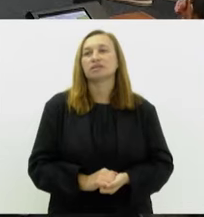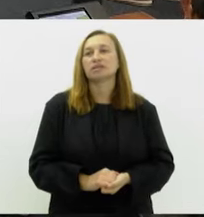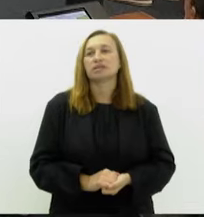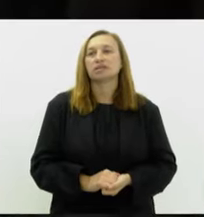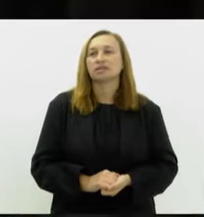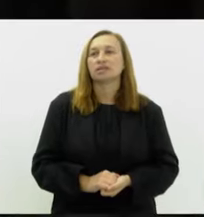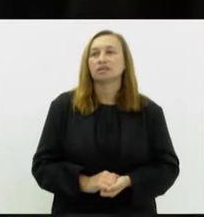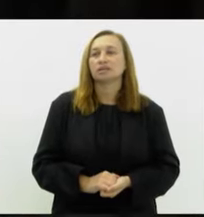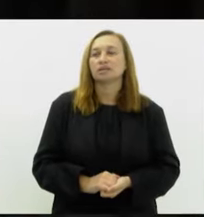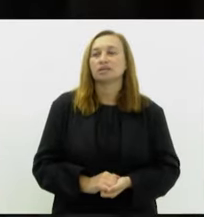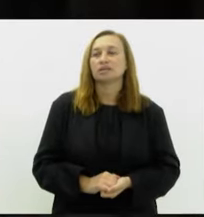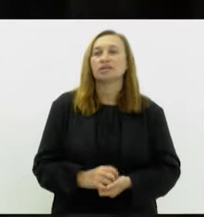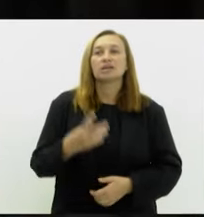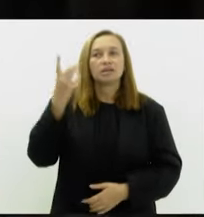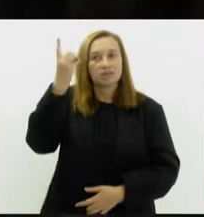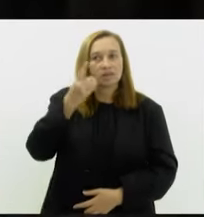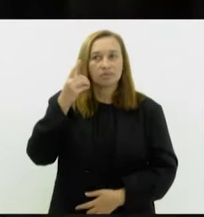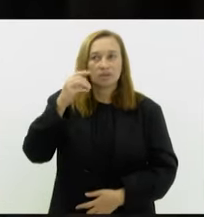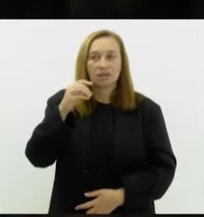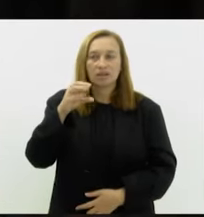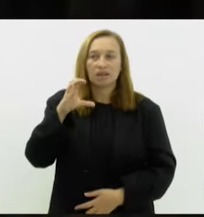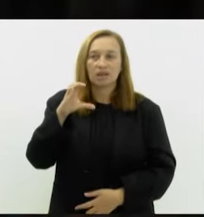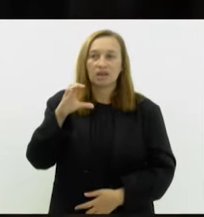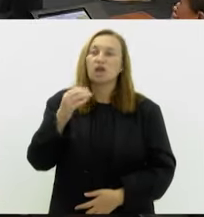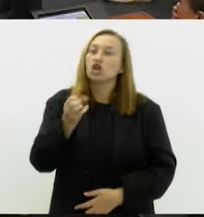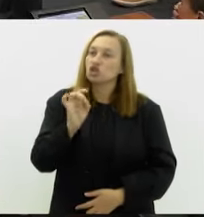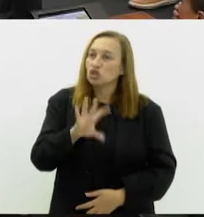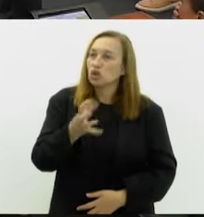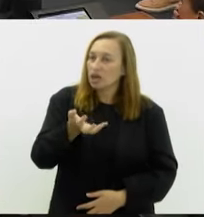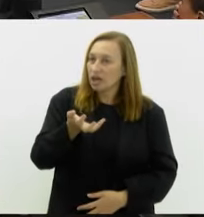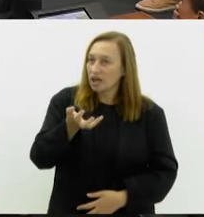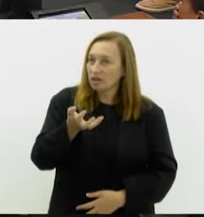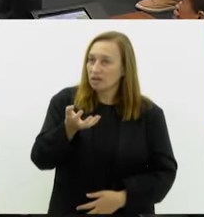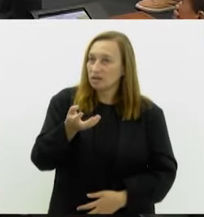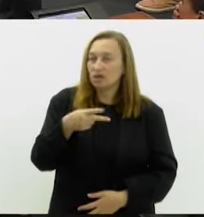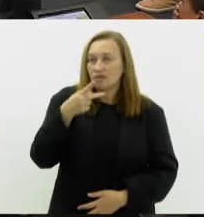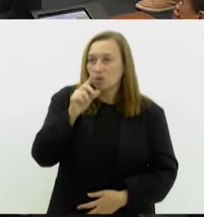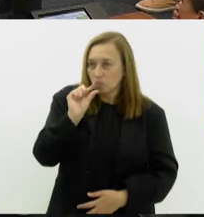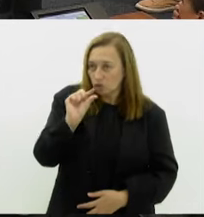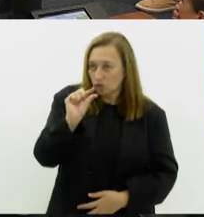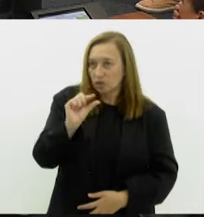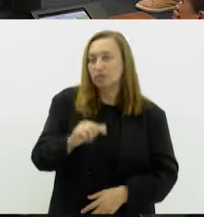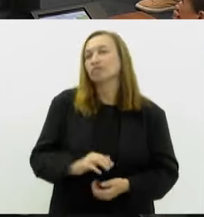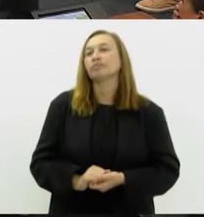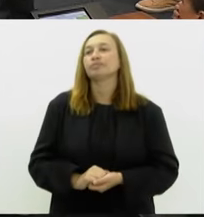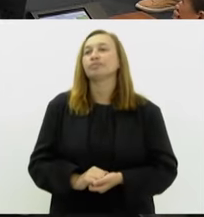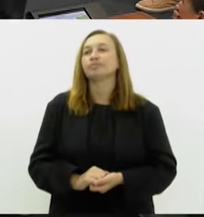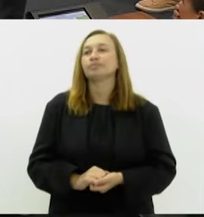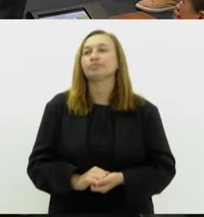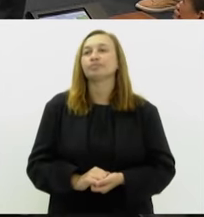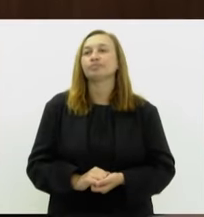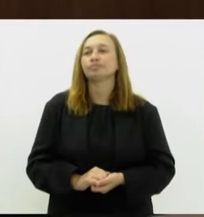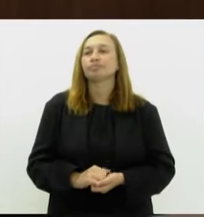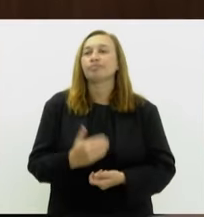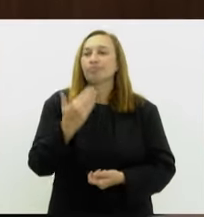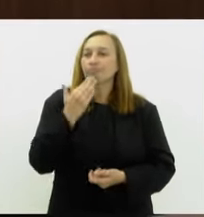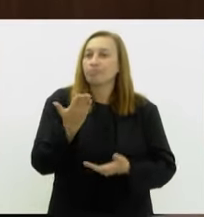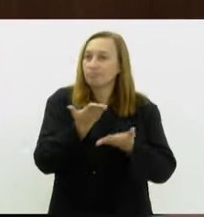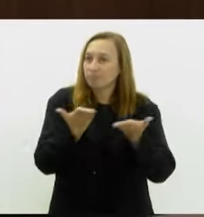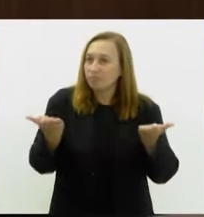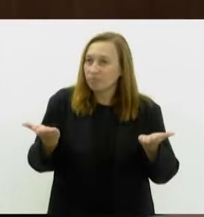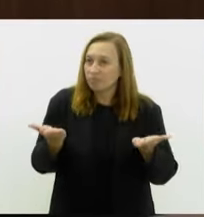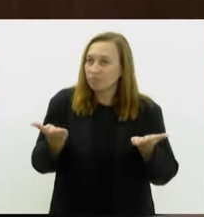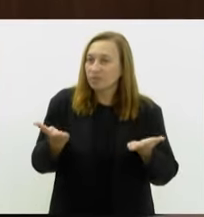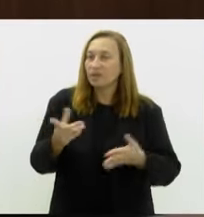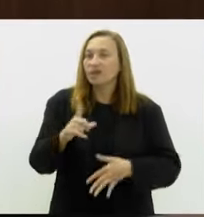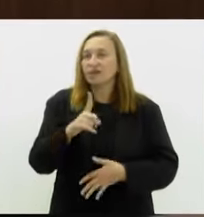Deputado Cadê? Carlos Macedo. Parabéns. Só quero tomar um pouquinho de tempo agora para pedir vocês que têm